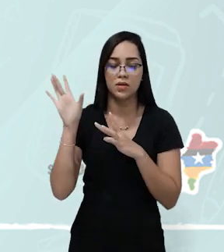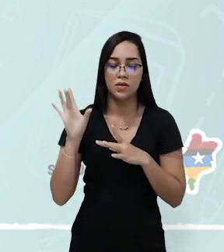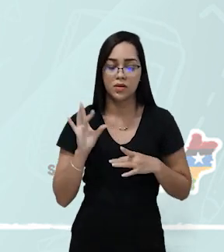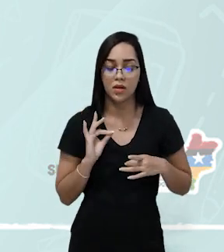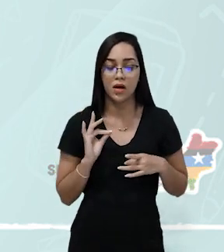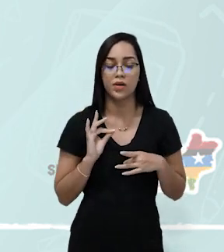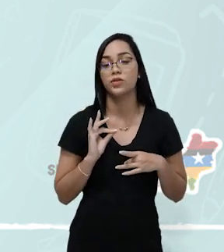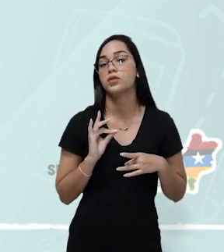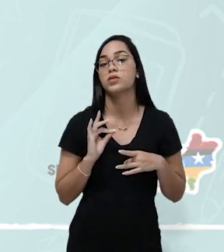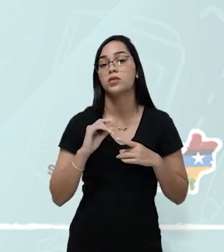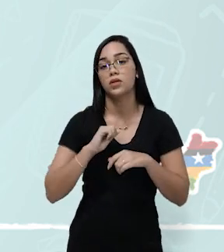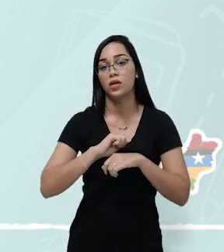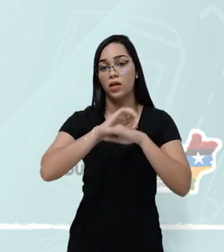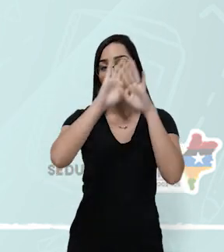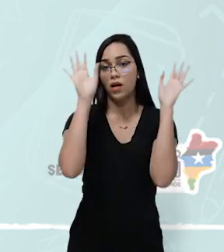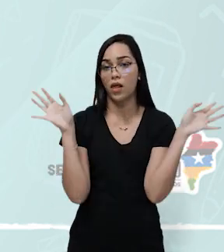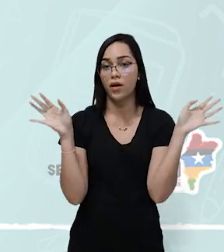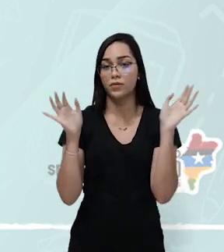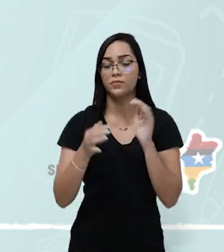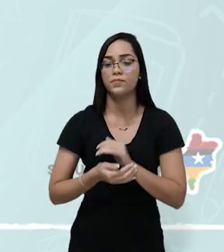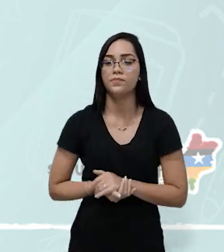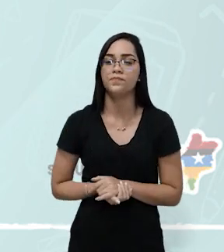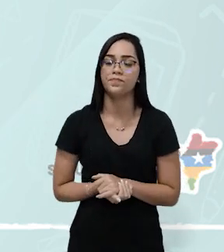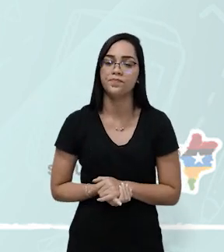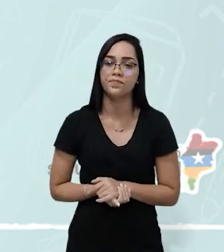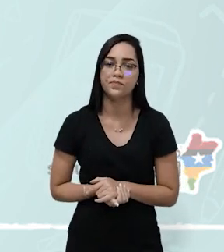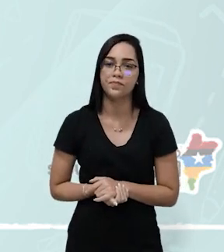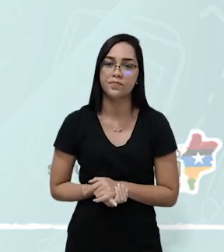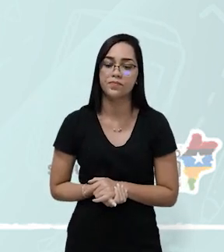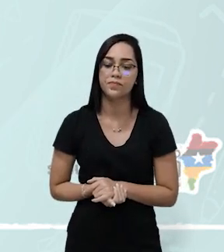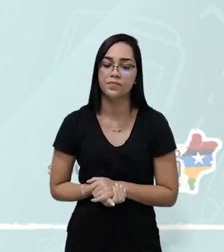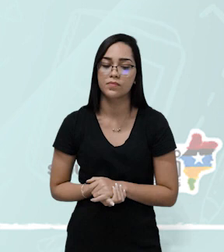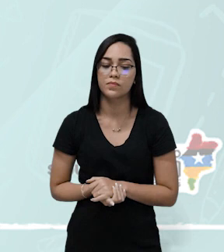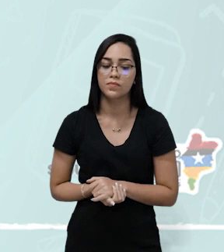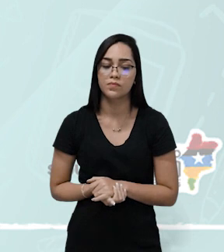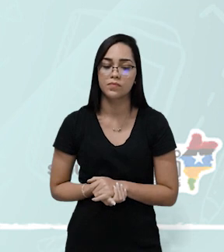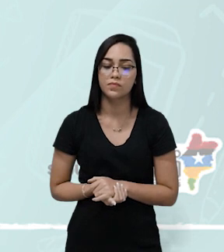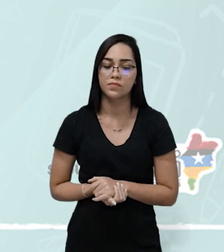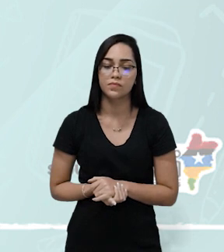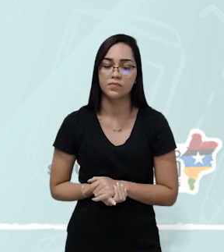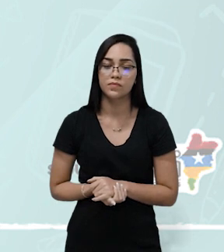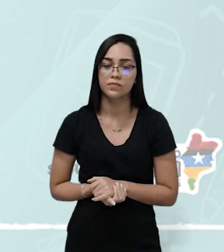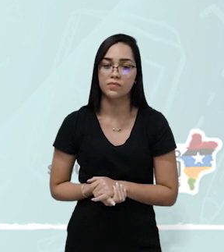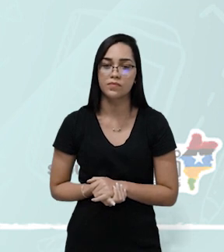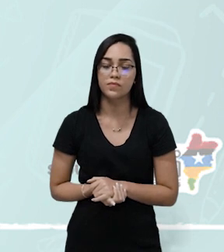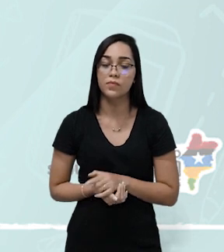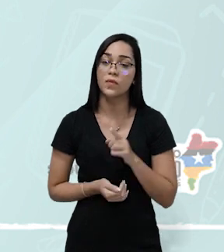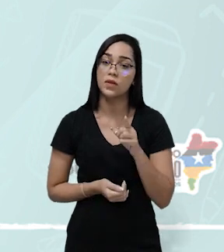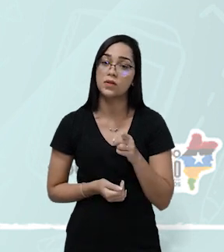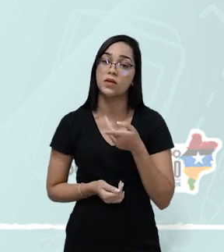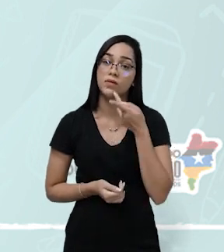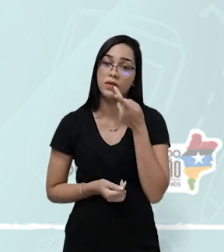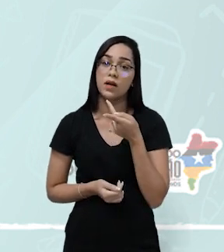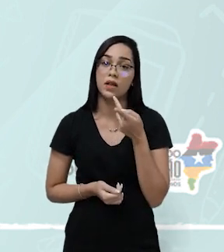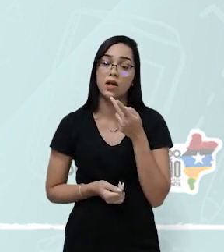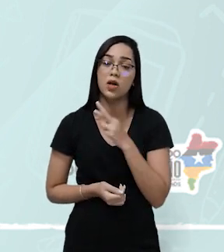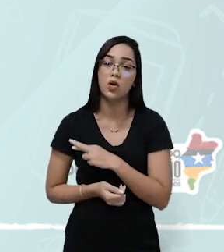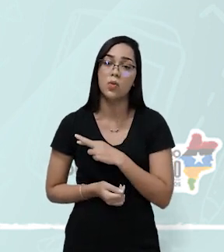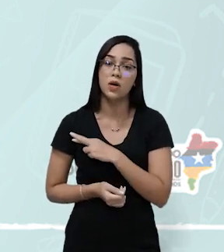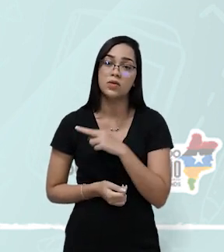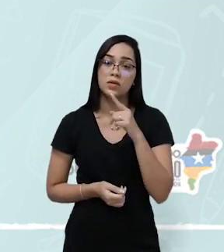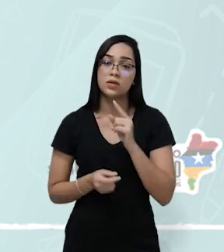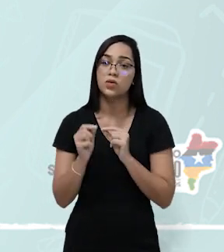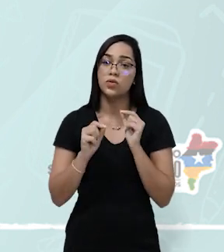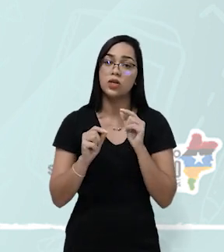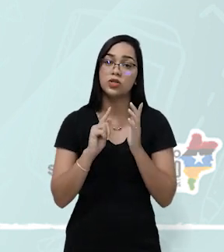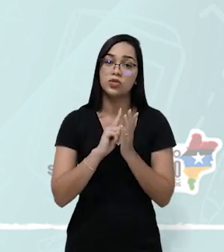enredo, temporalidade, ambientação e personagens definidos de maneira clara. Então, quando você fala de romance, você está falando